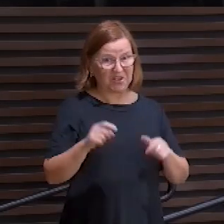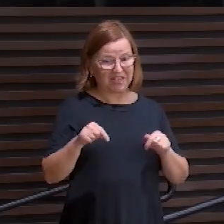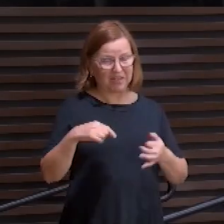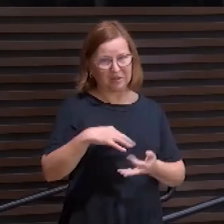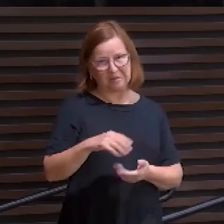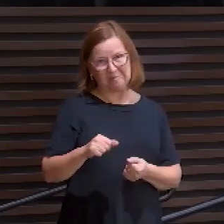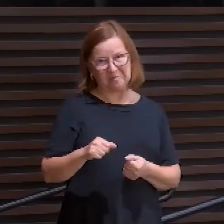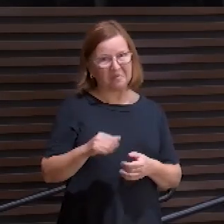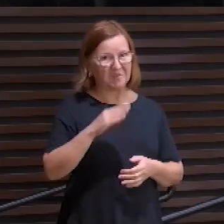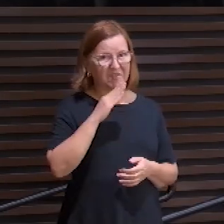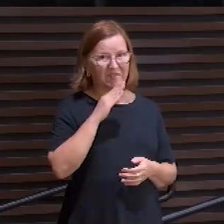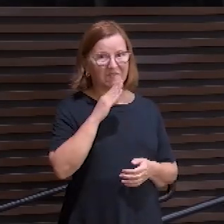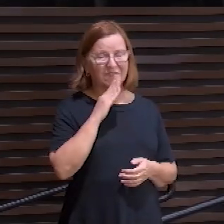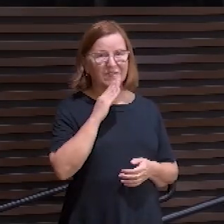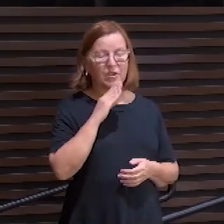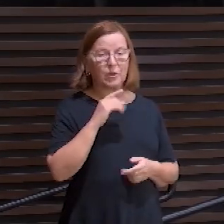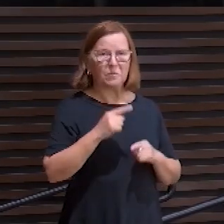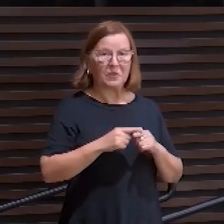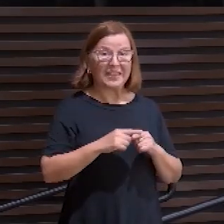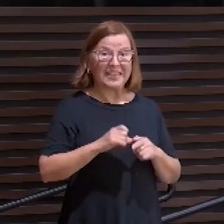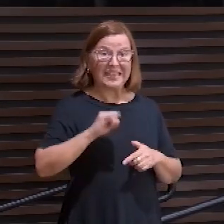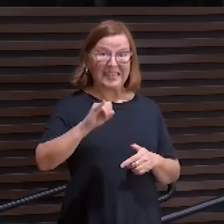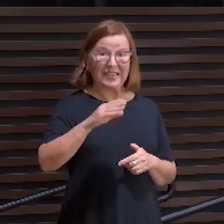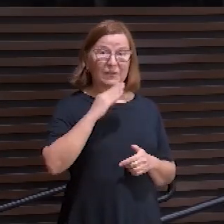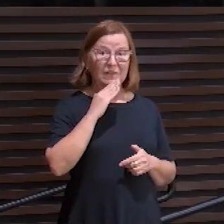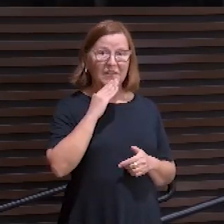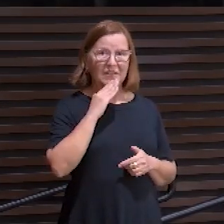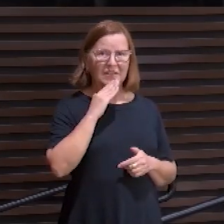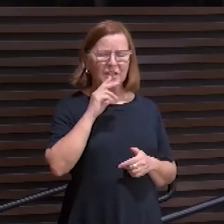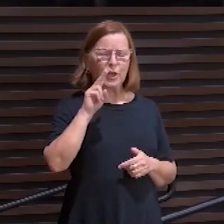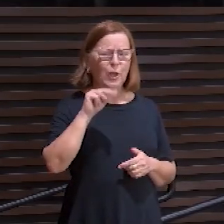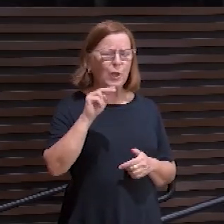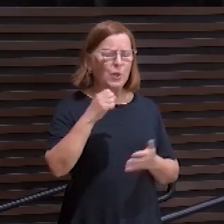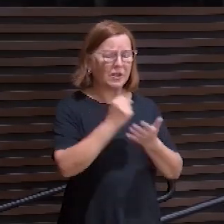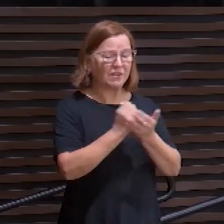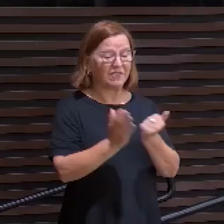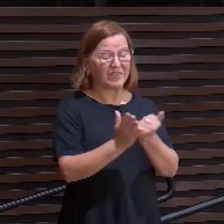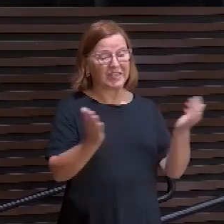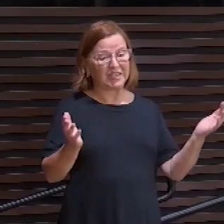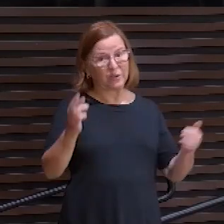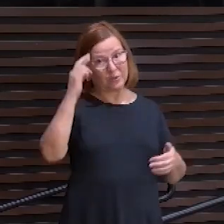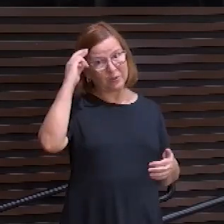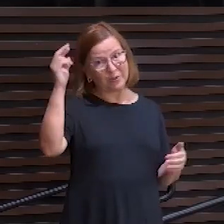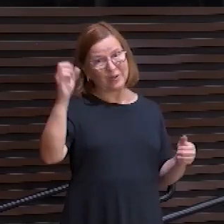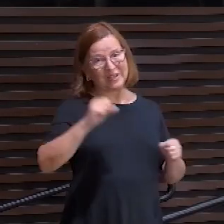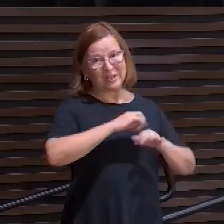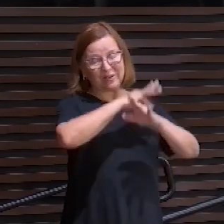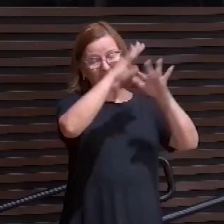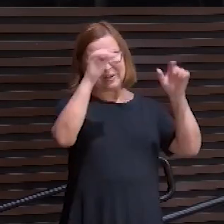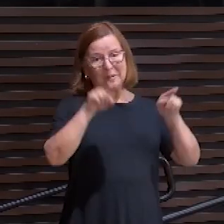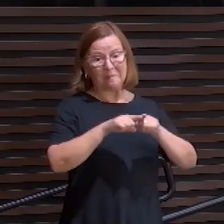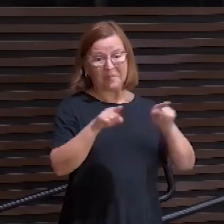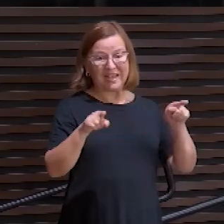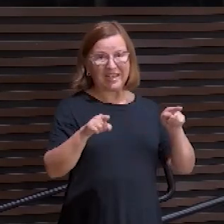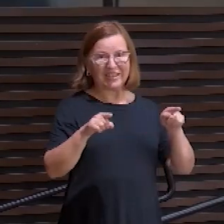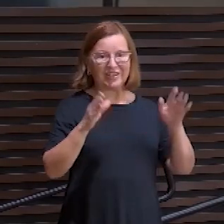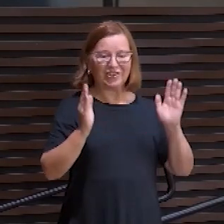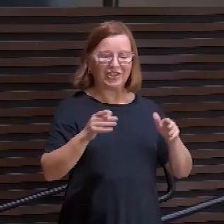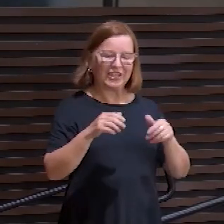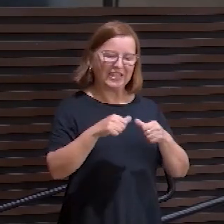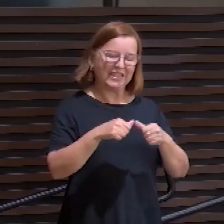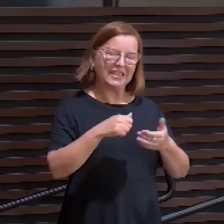tivesse conhecido, jamais teriam crucificado o Senhor da glória. Mas, como está escrito, nem olhos